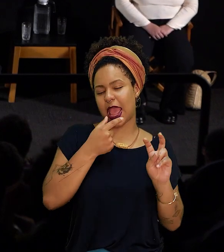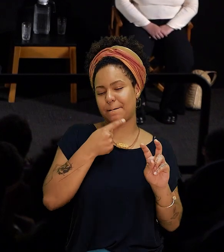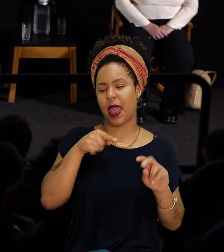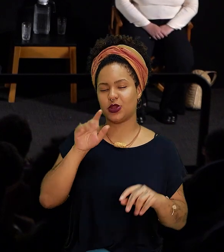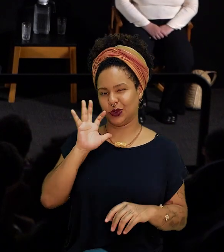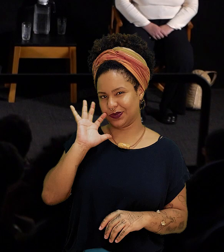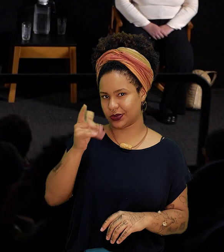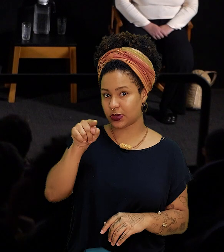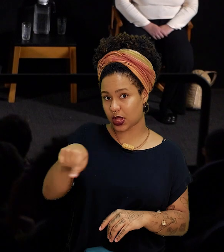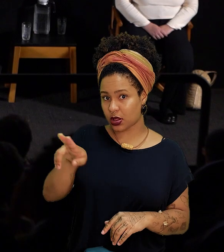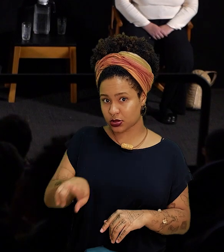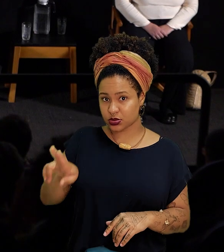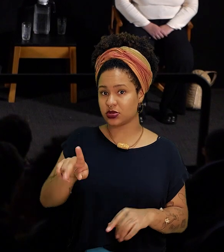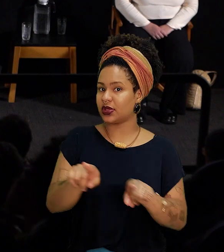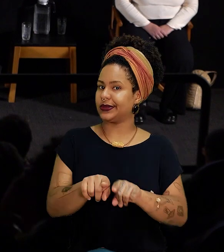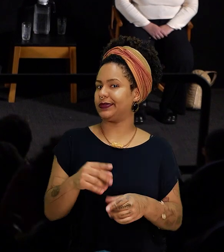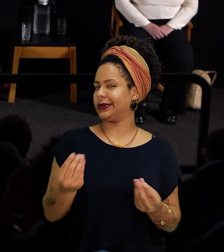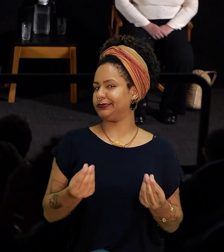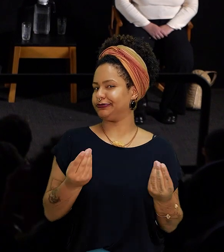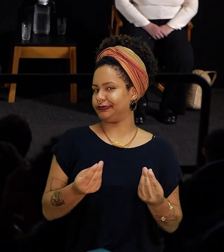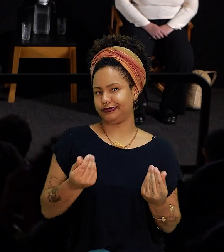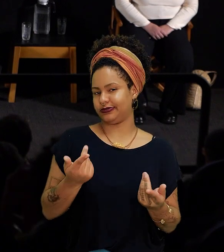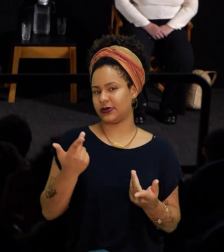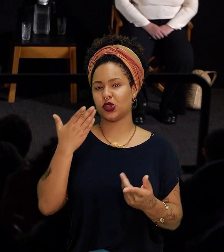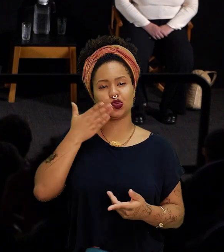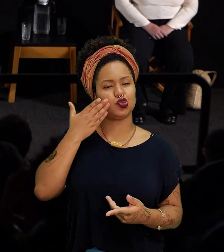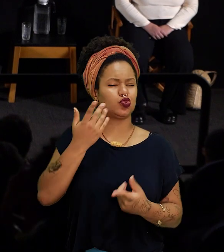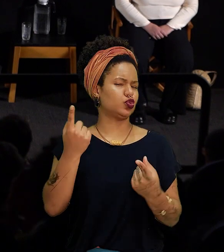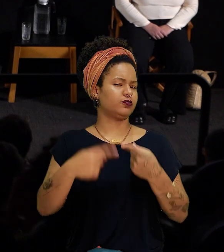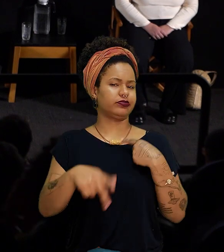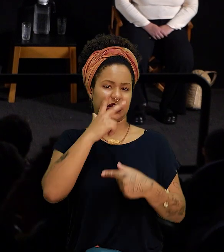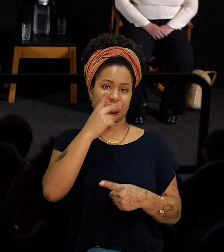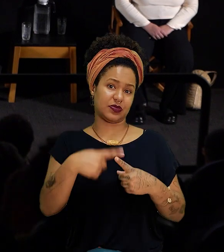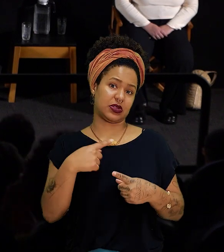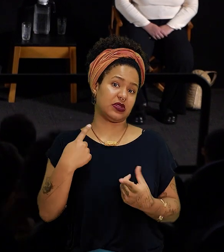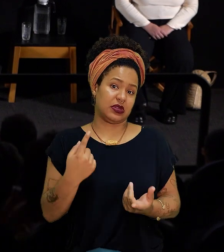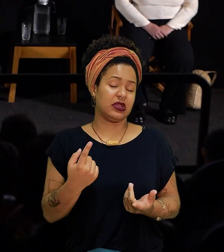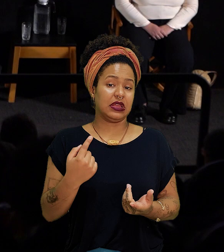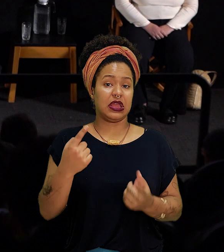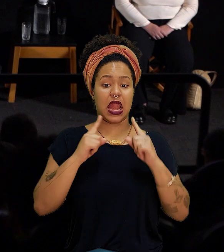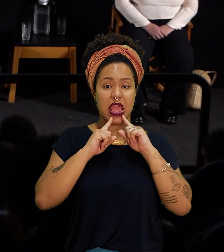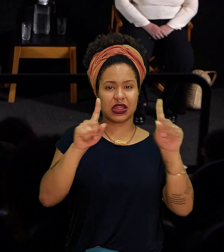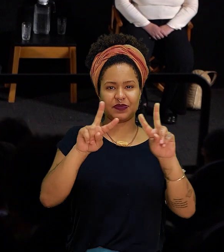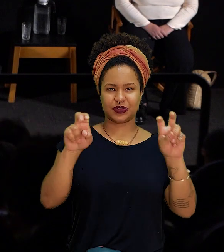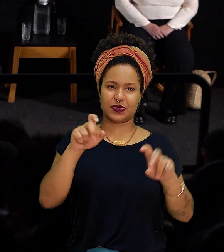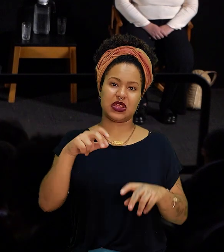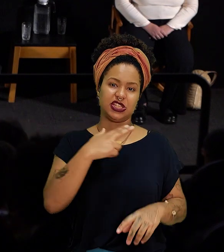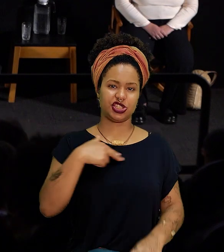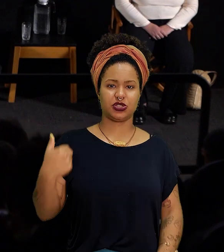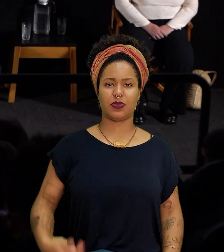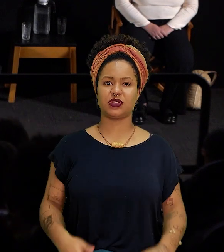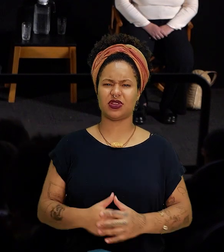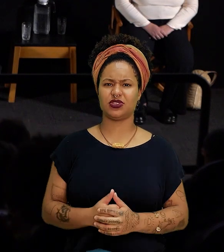que eles têm aplicado também não é ruim nesse sentido. No sentido de que essa coisa que eles reclamam dos